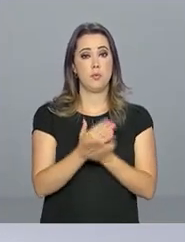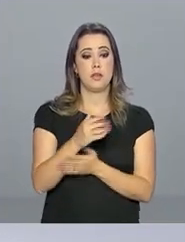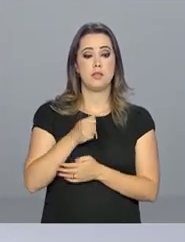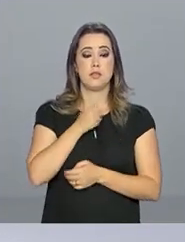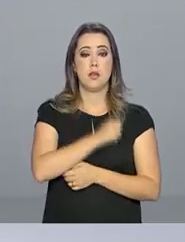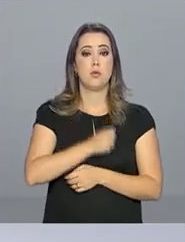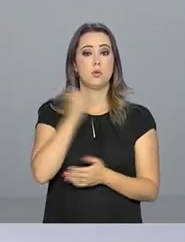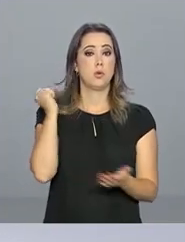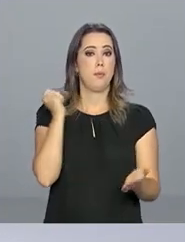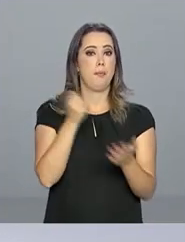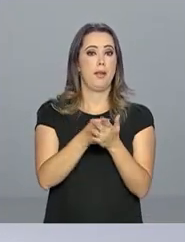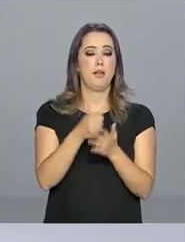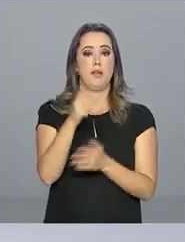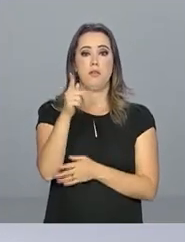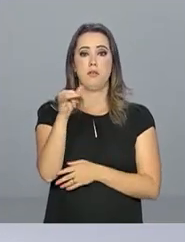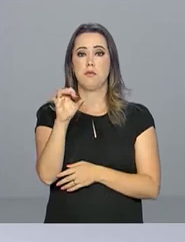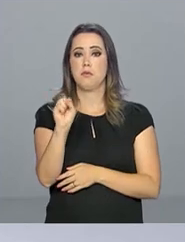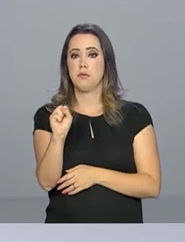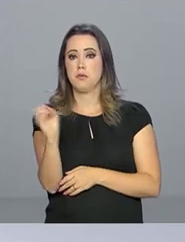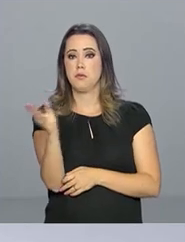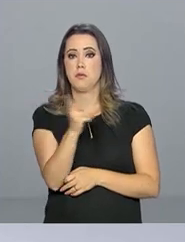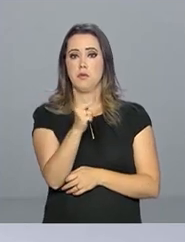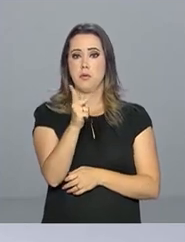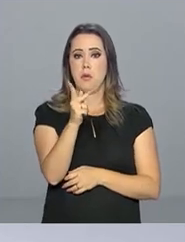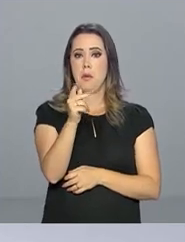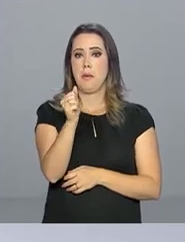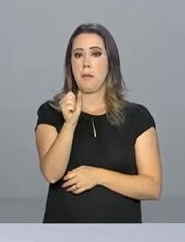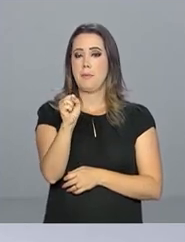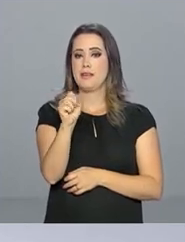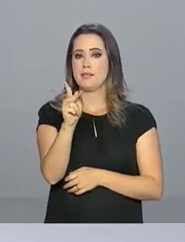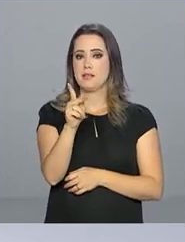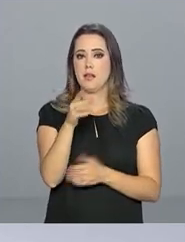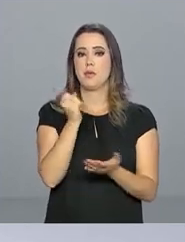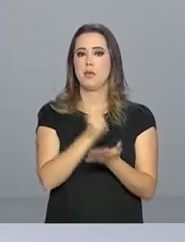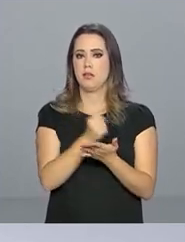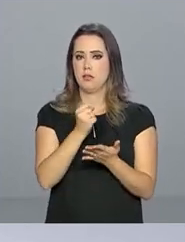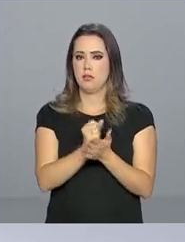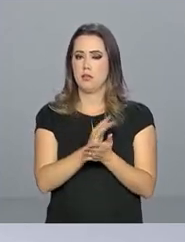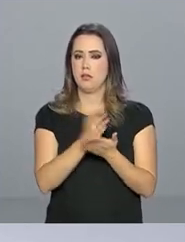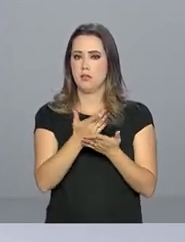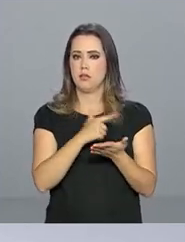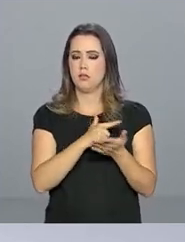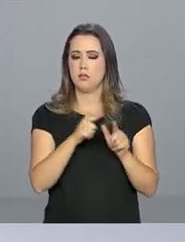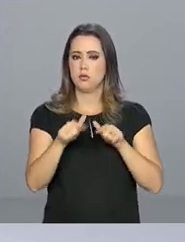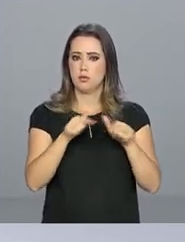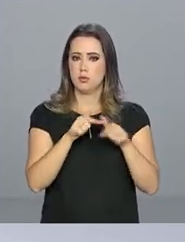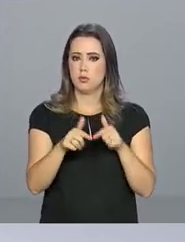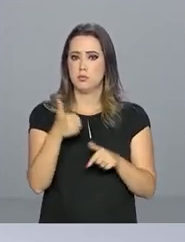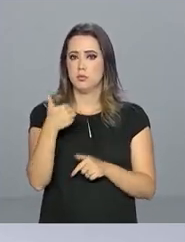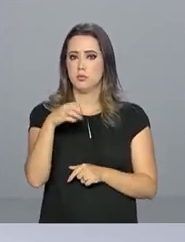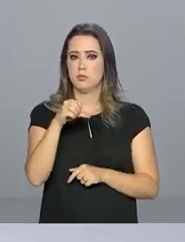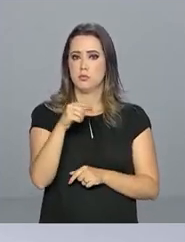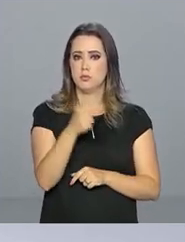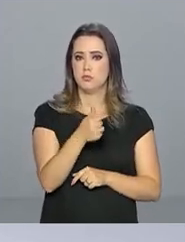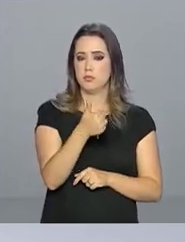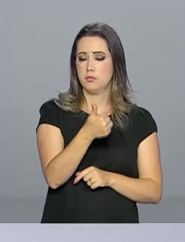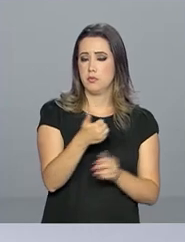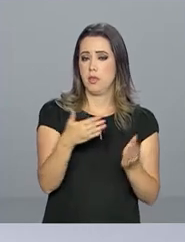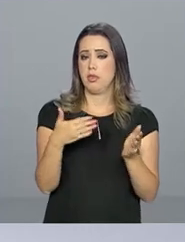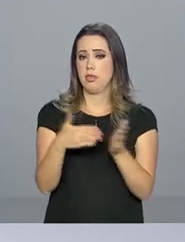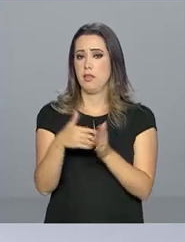o pagamento das cotas do pis pasep para quem trabalhou com carteira assinada de 1971 a